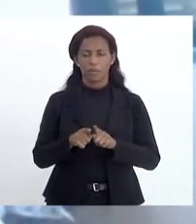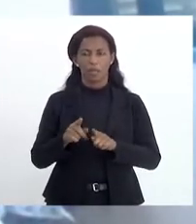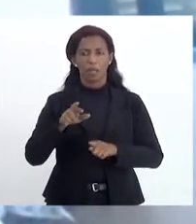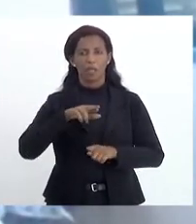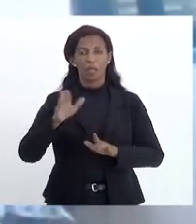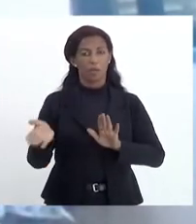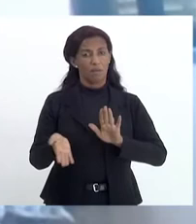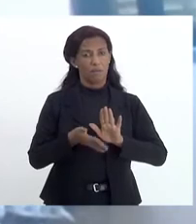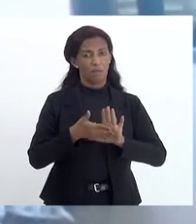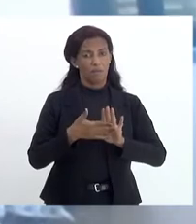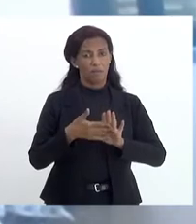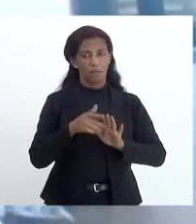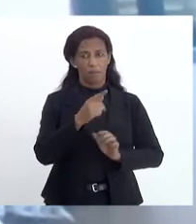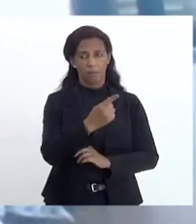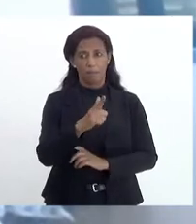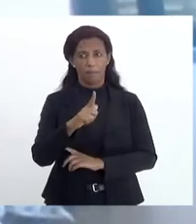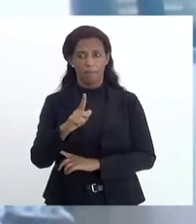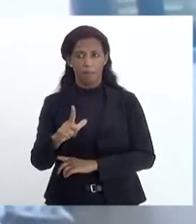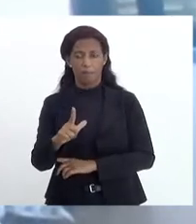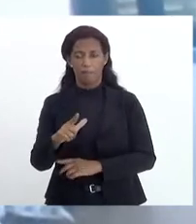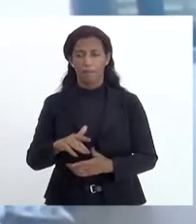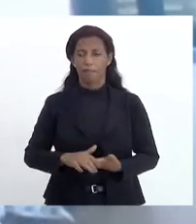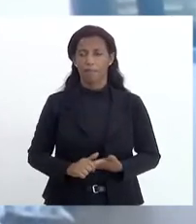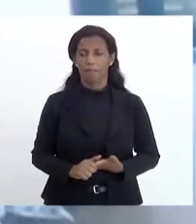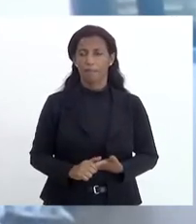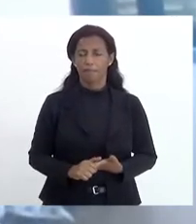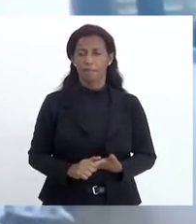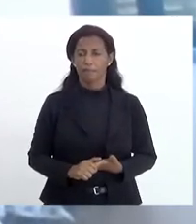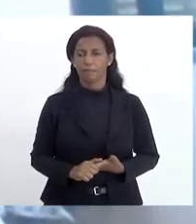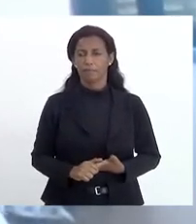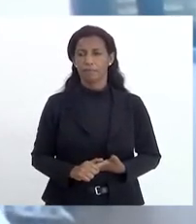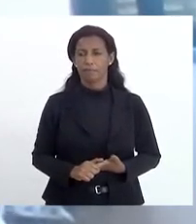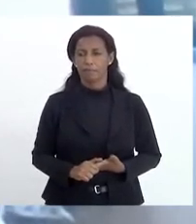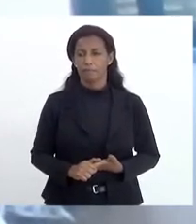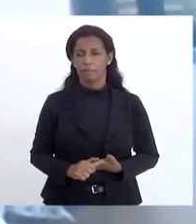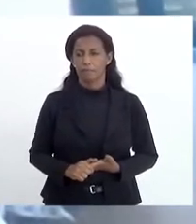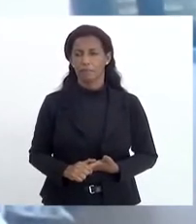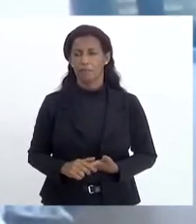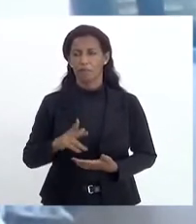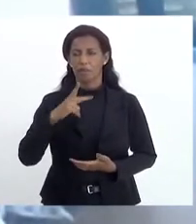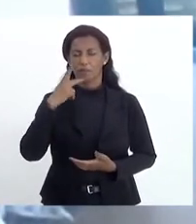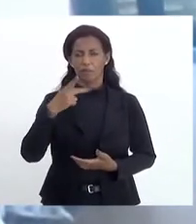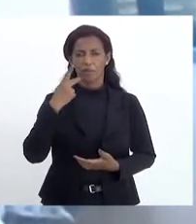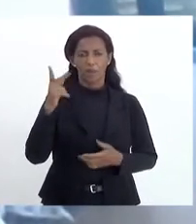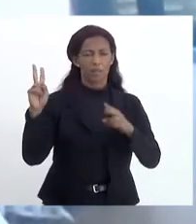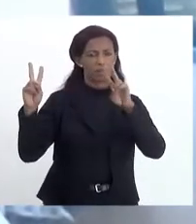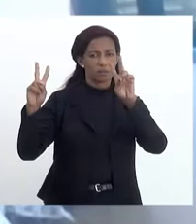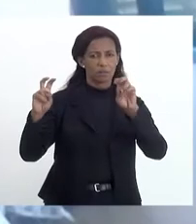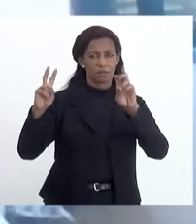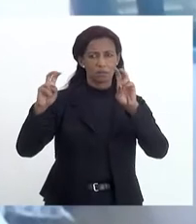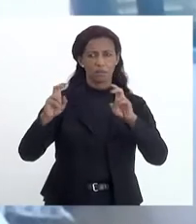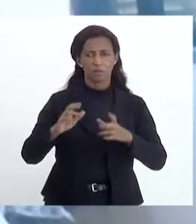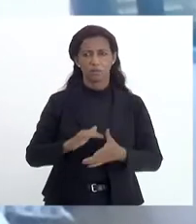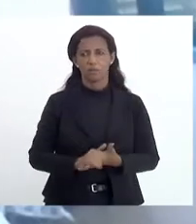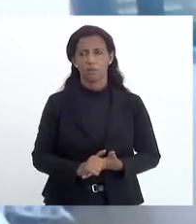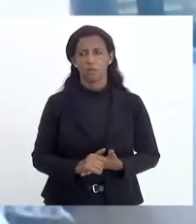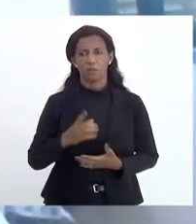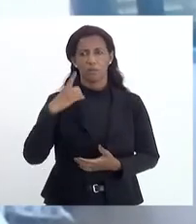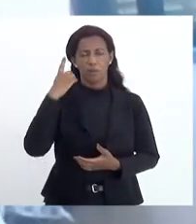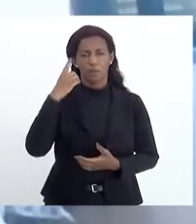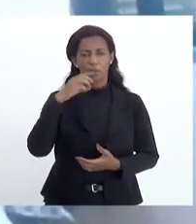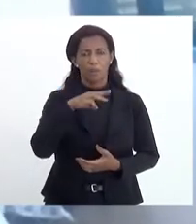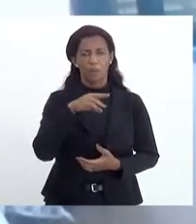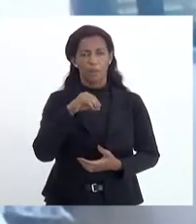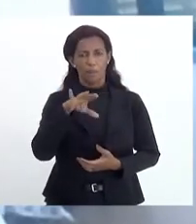ao projeto, mas que quer propor uma solução intermediária. Falei sobre isso com a deputada